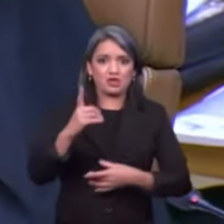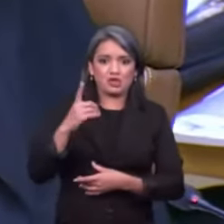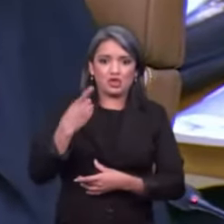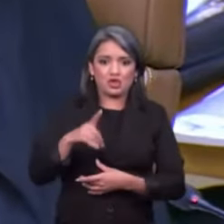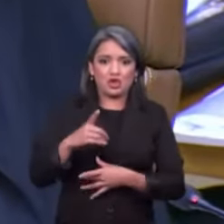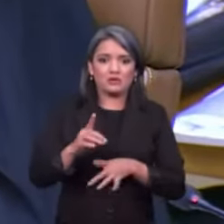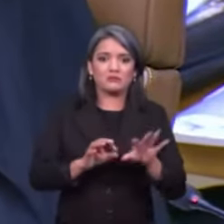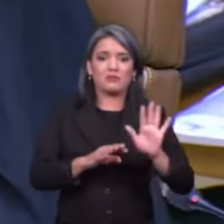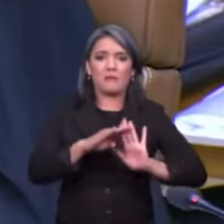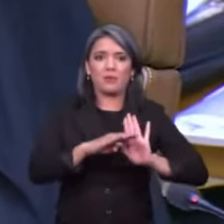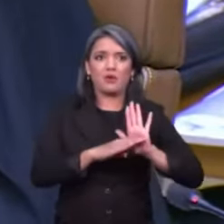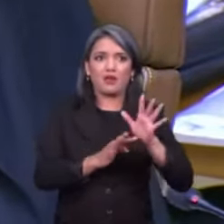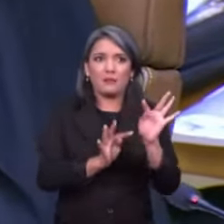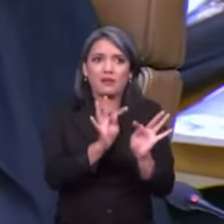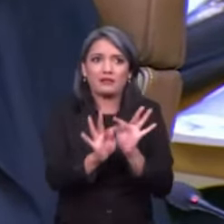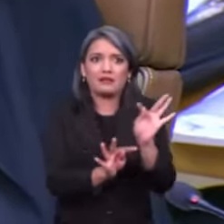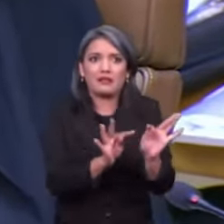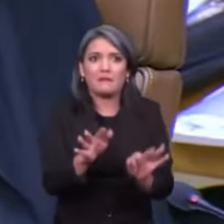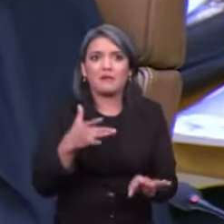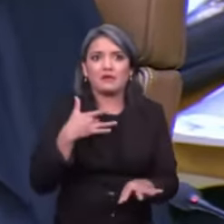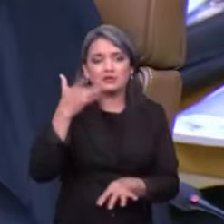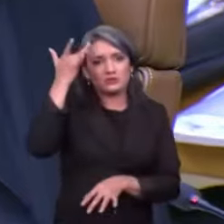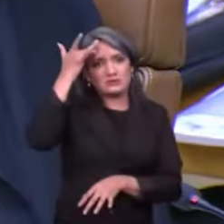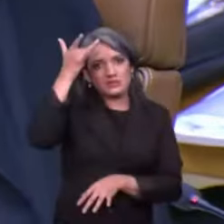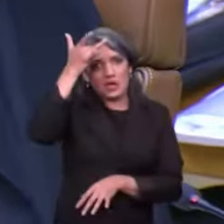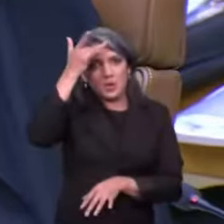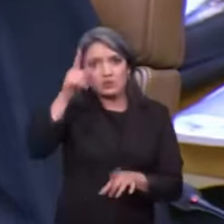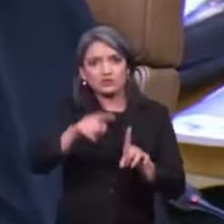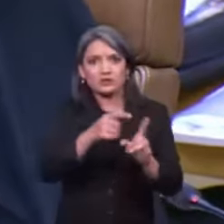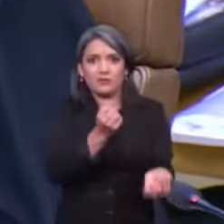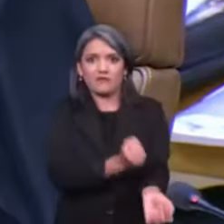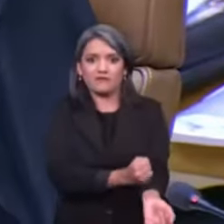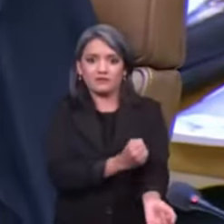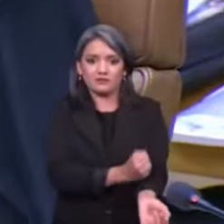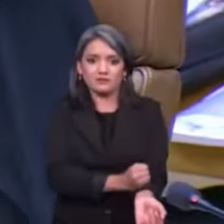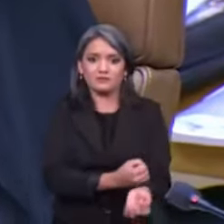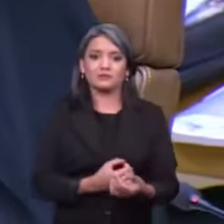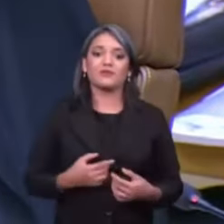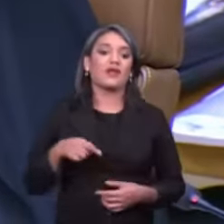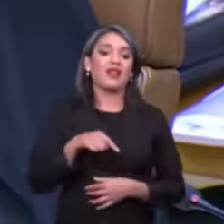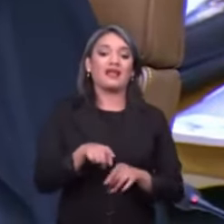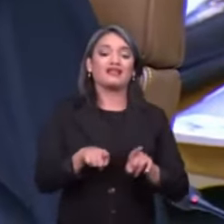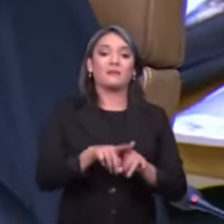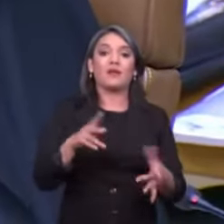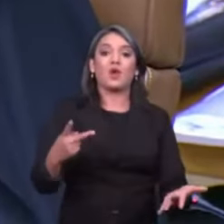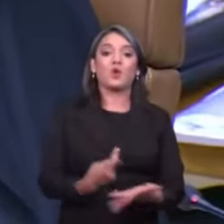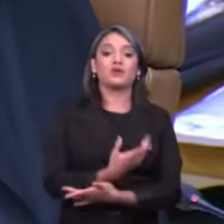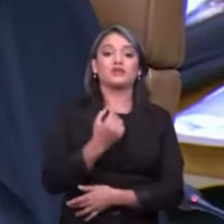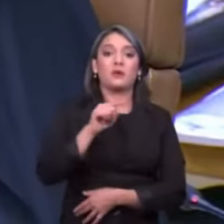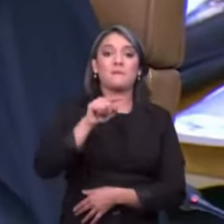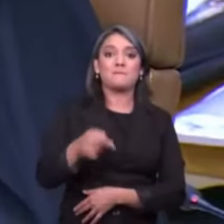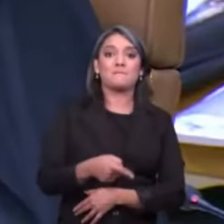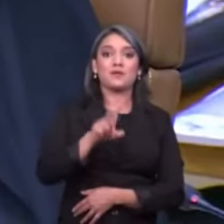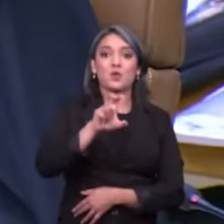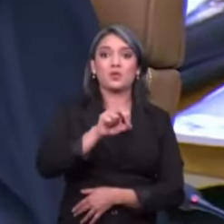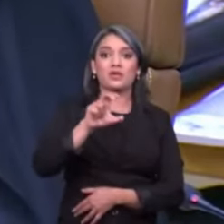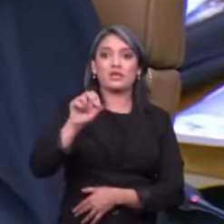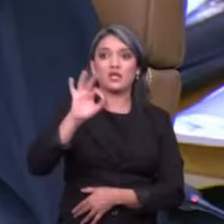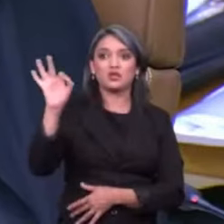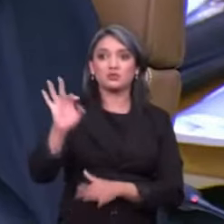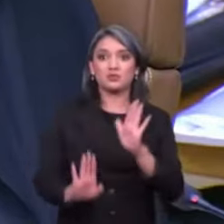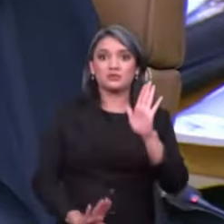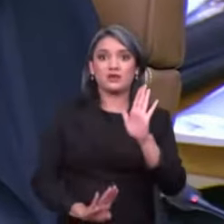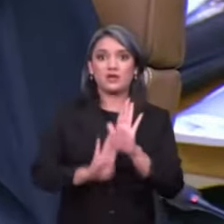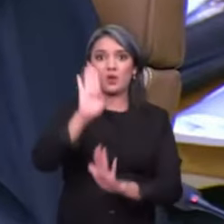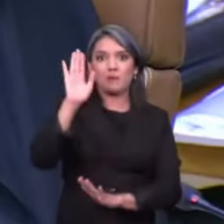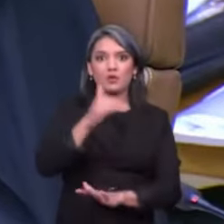bem como para tratamento de saúde mental e dependência química. Oregon viu um aumento de 1.500% nas mortes por overdose desde o